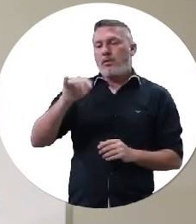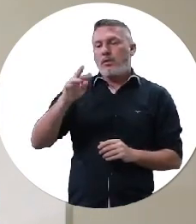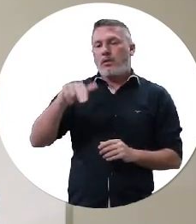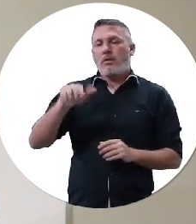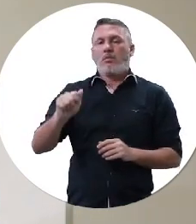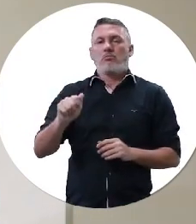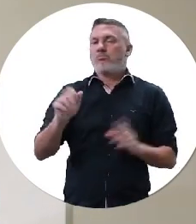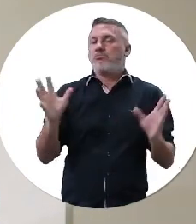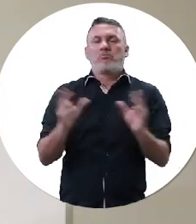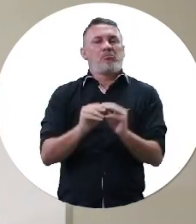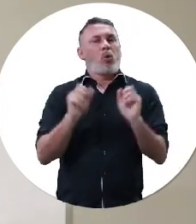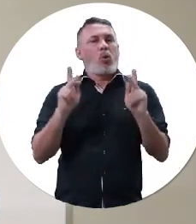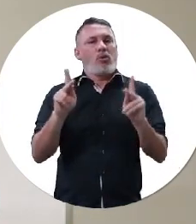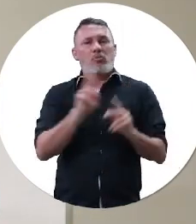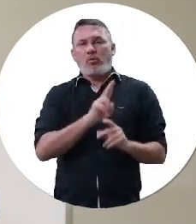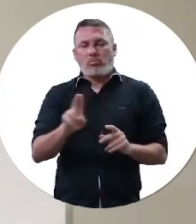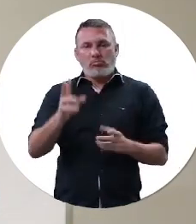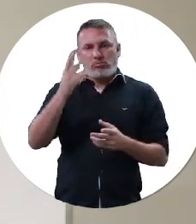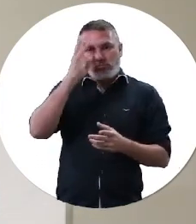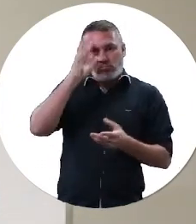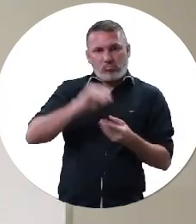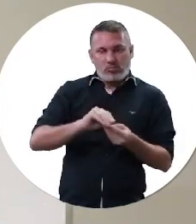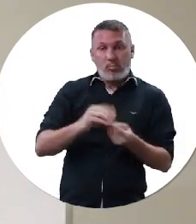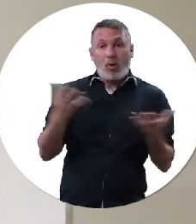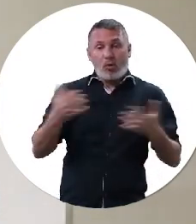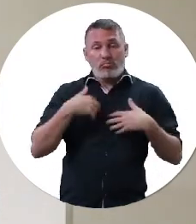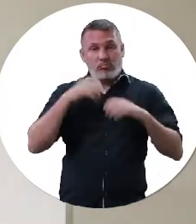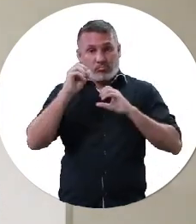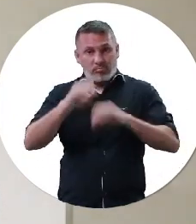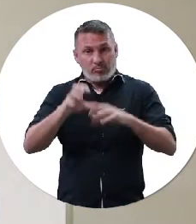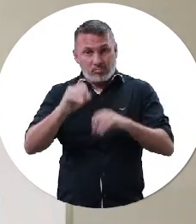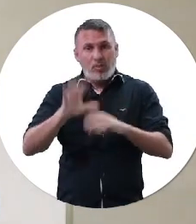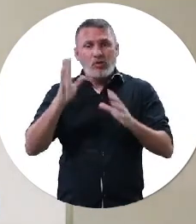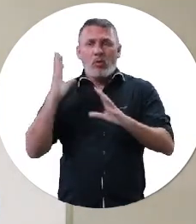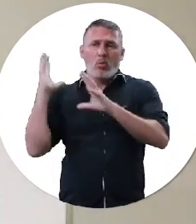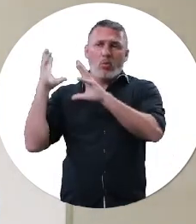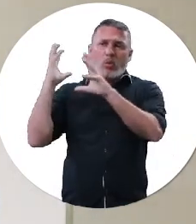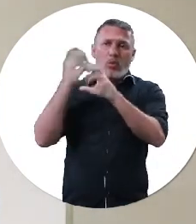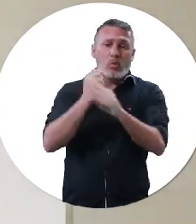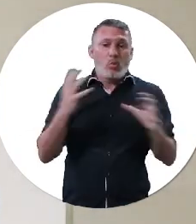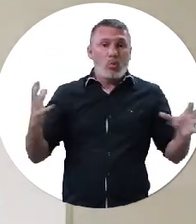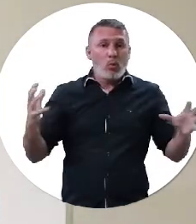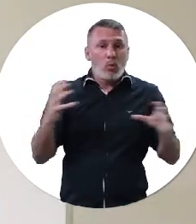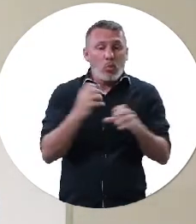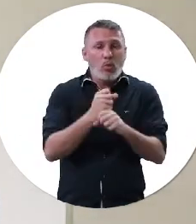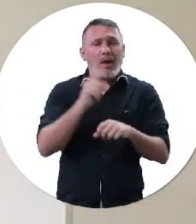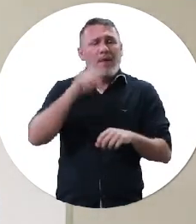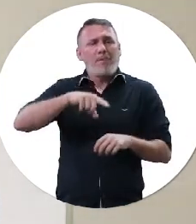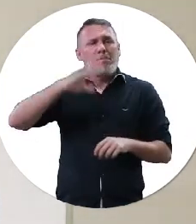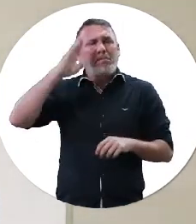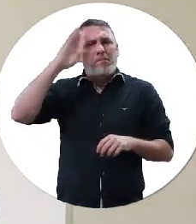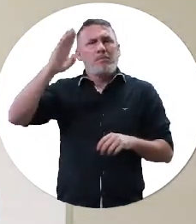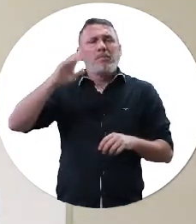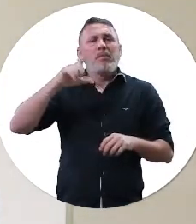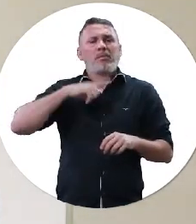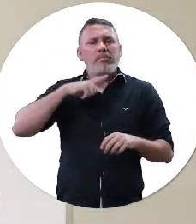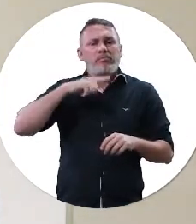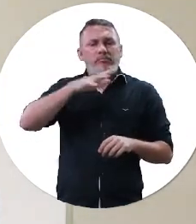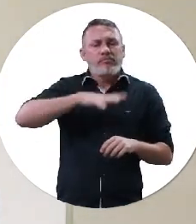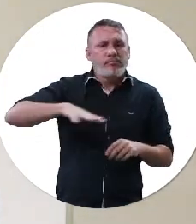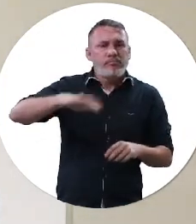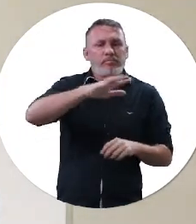hexanonitrila. Ok? Com a aula de hoje, a gente termina todas as funções orgânicas principais que a gente